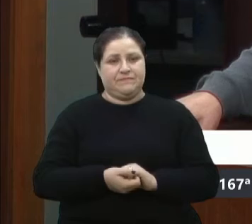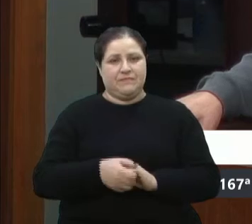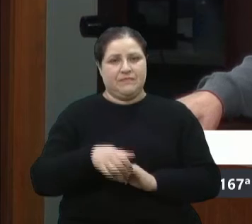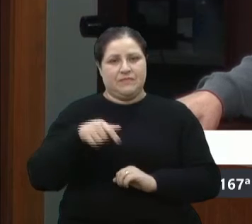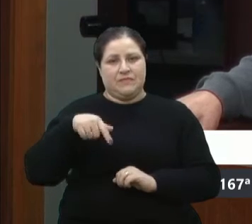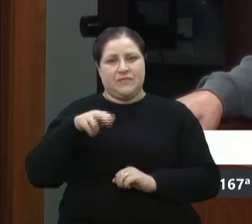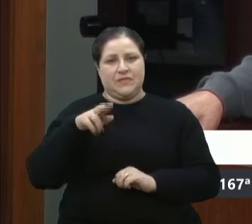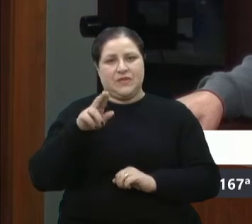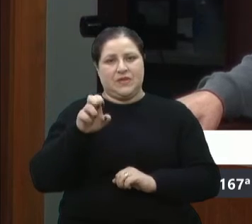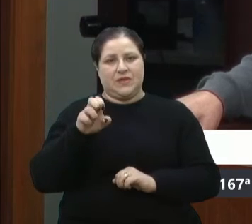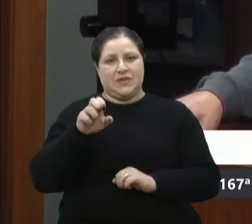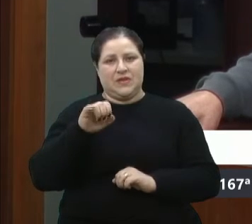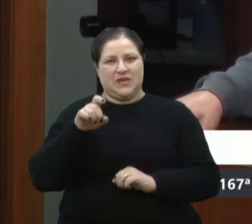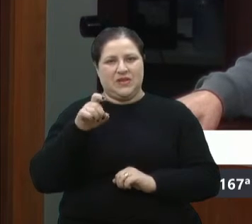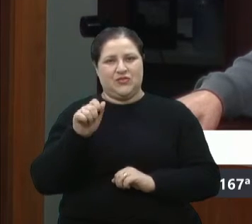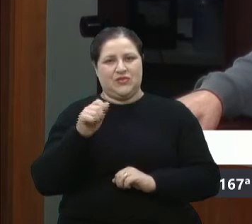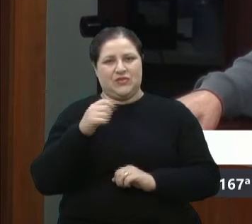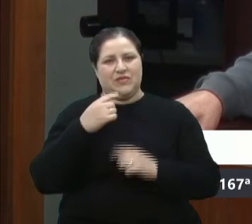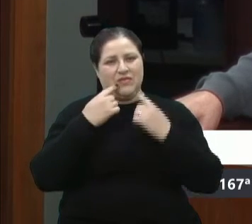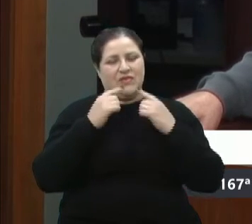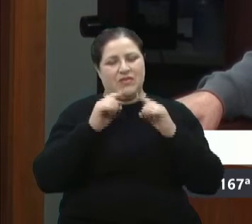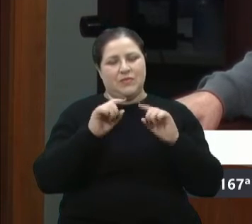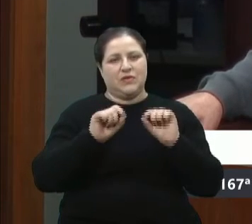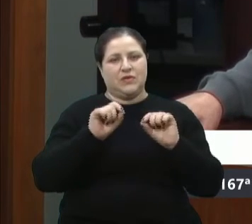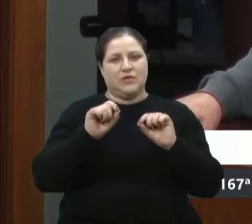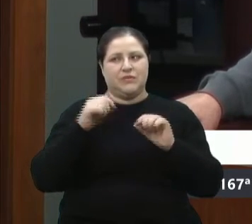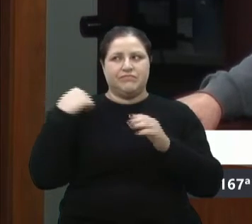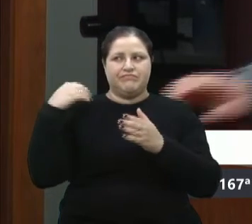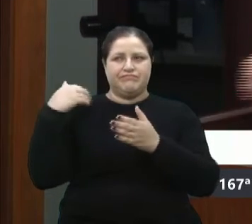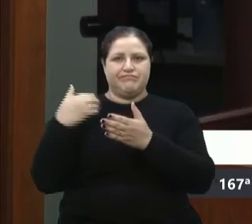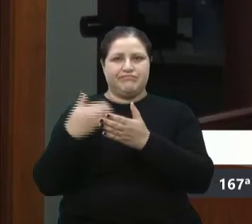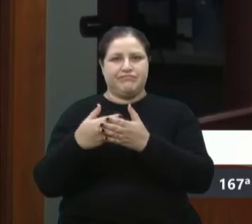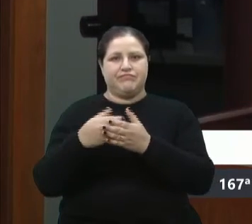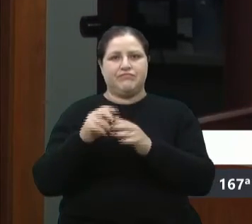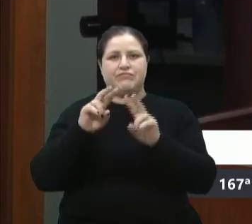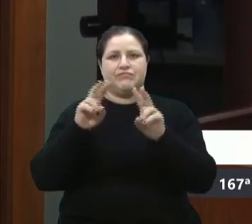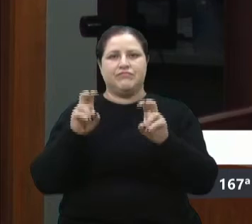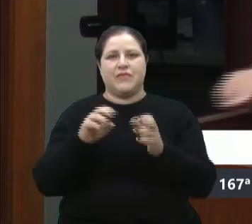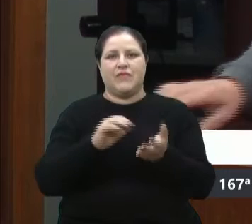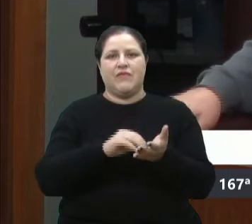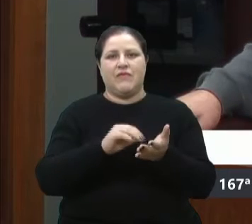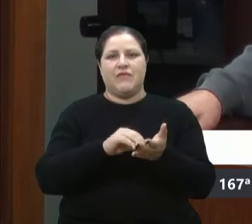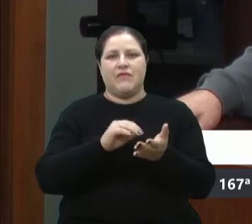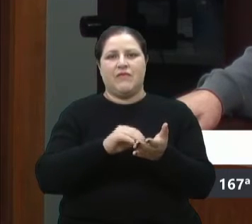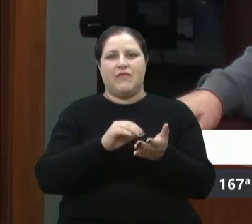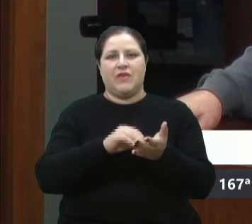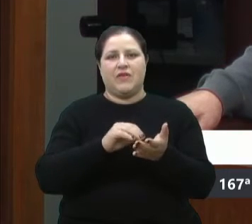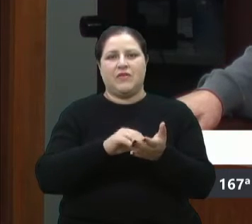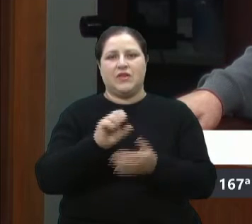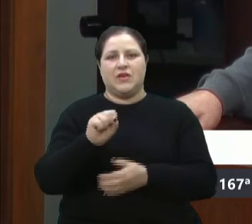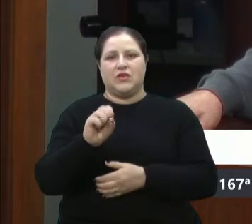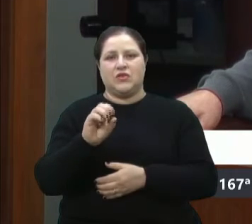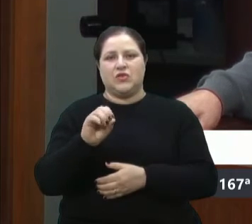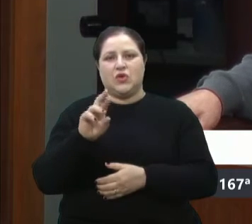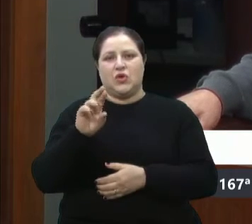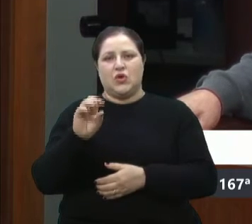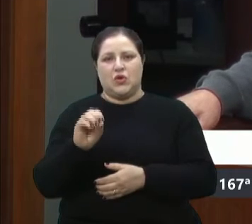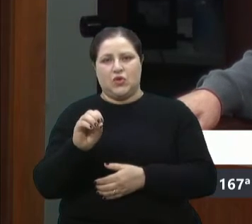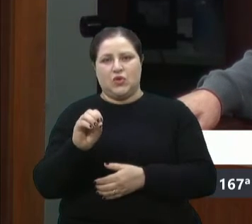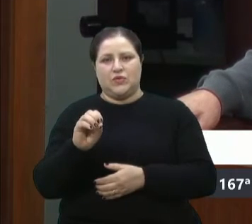dias sobre a falta de soro, né? Soro fisiológico para